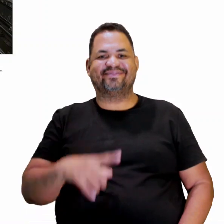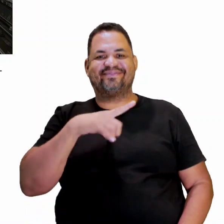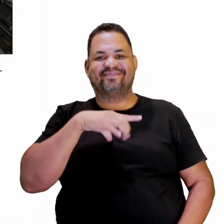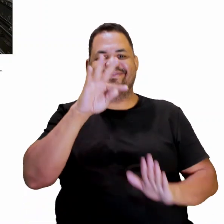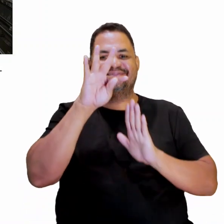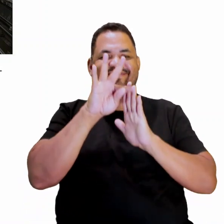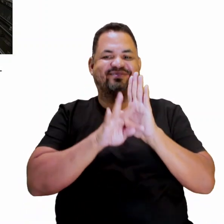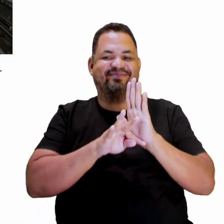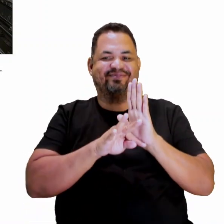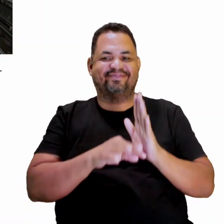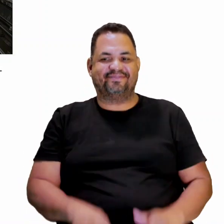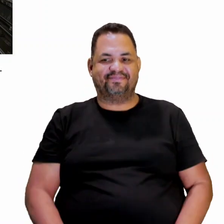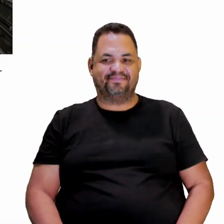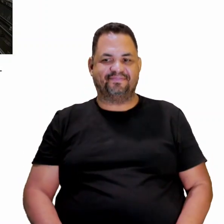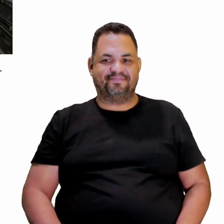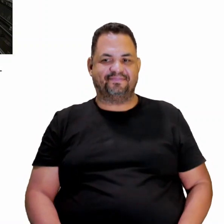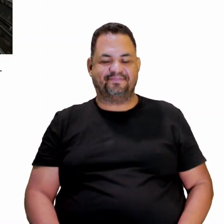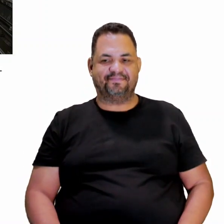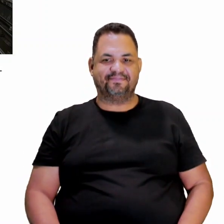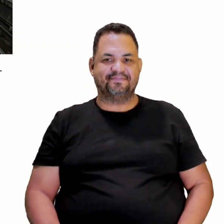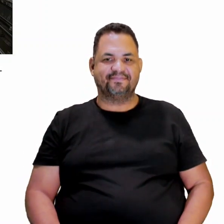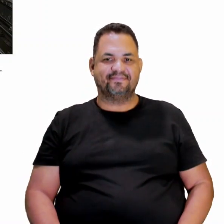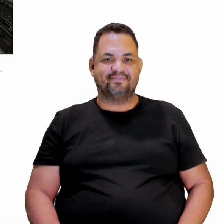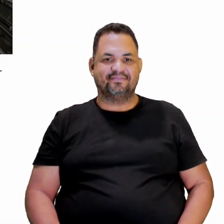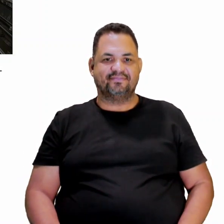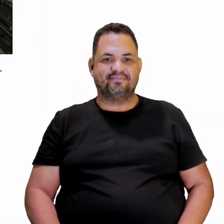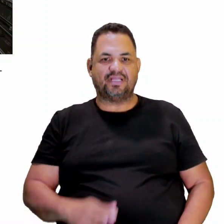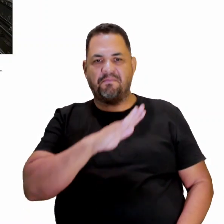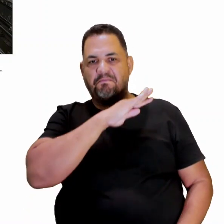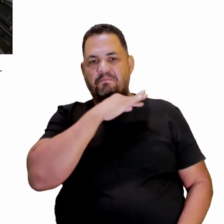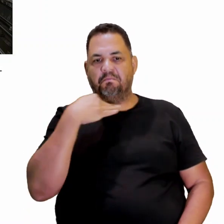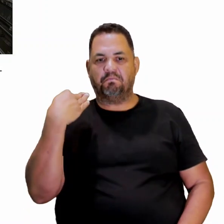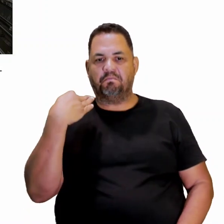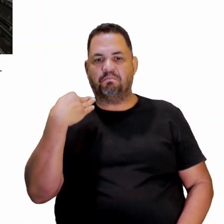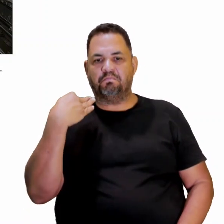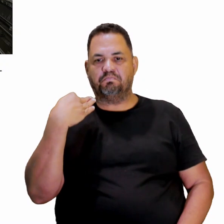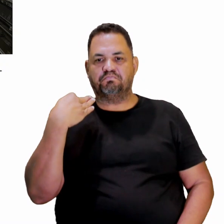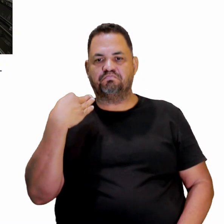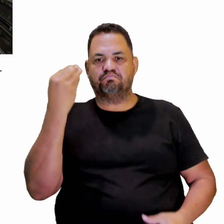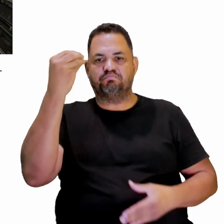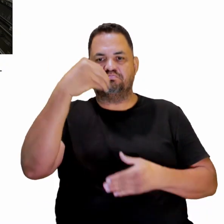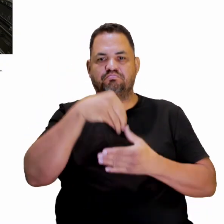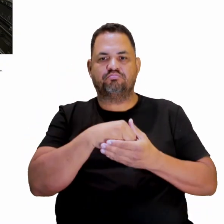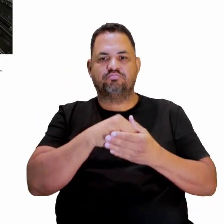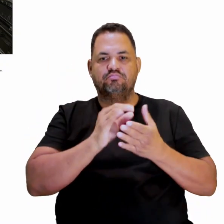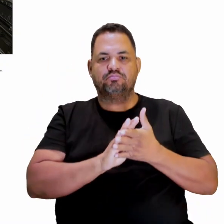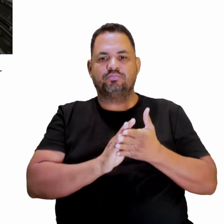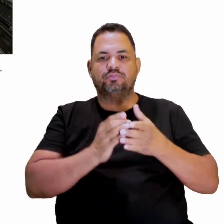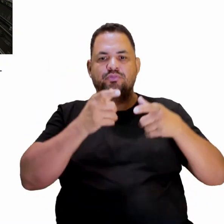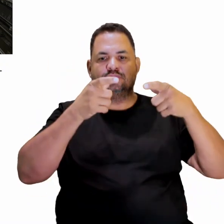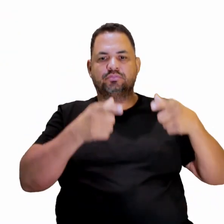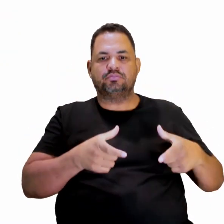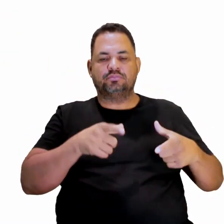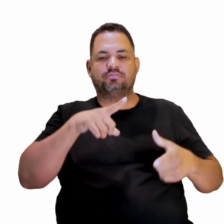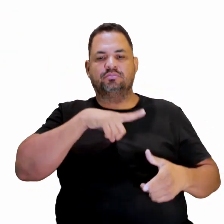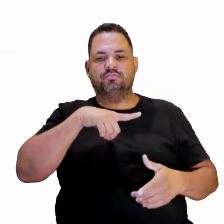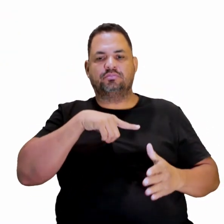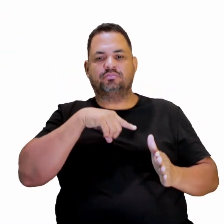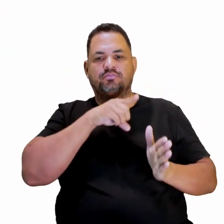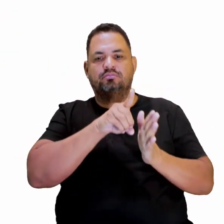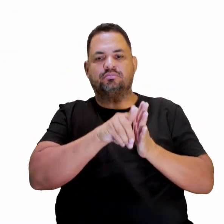texto Murder at the Station, assassinato na estação. Antes de a gente ler o